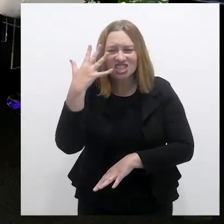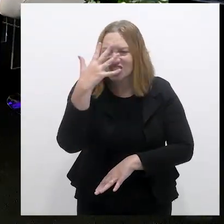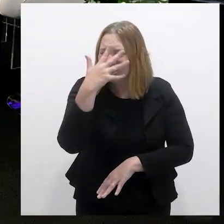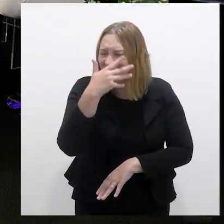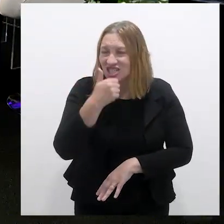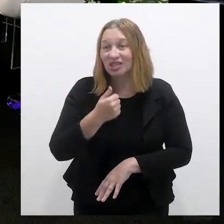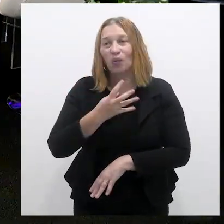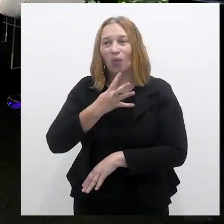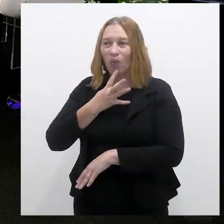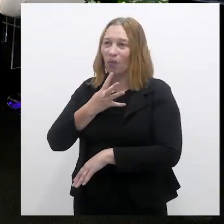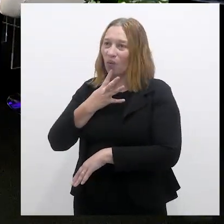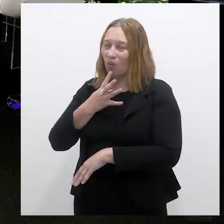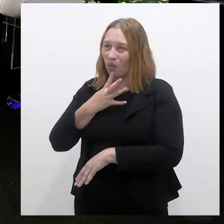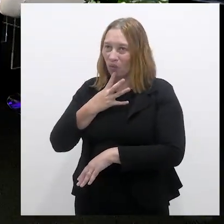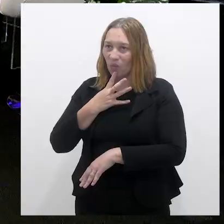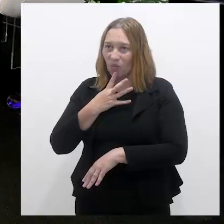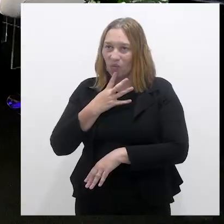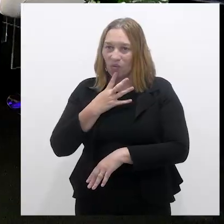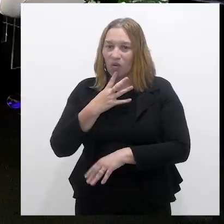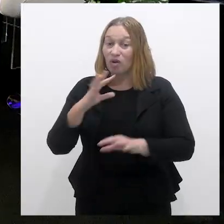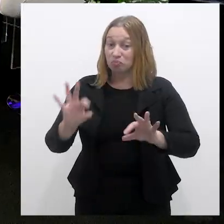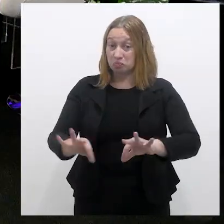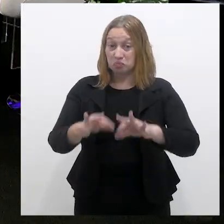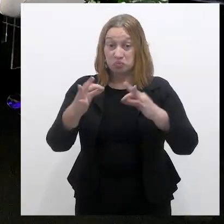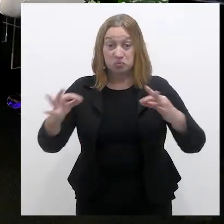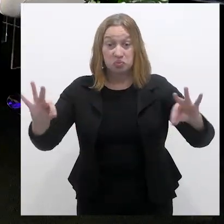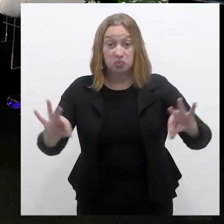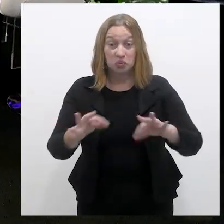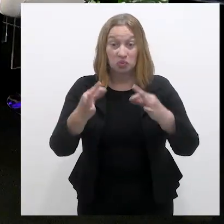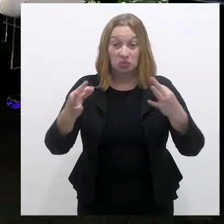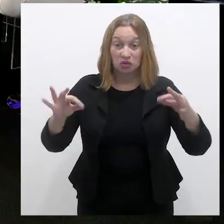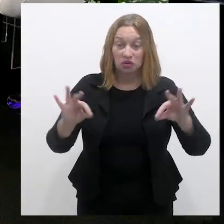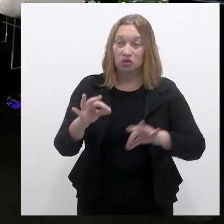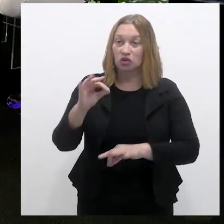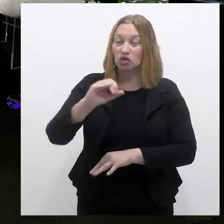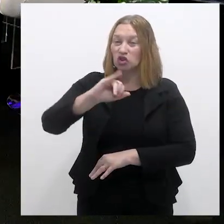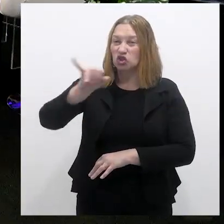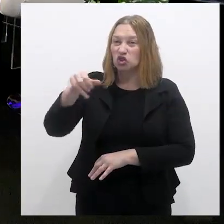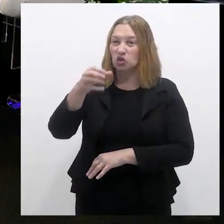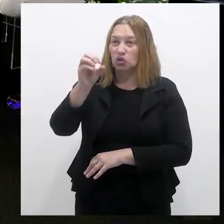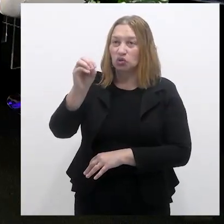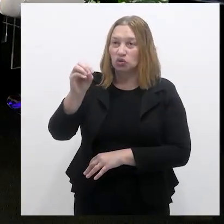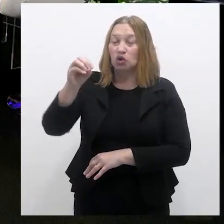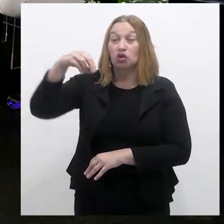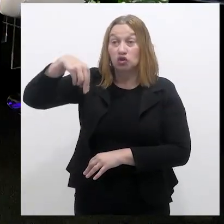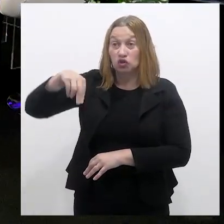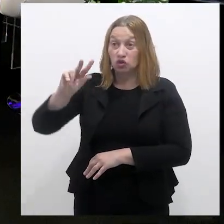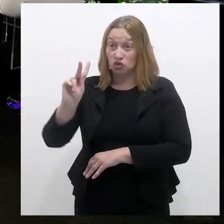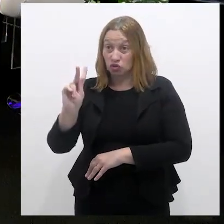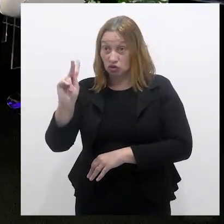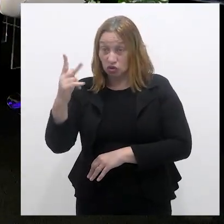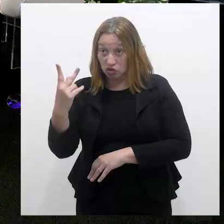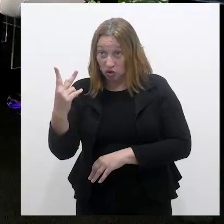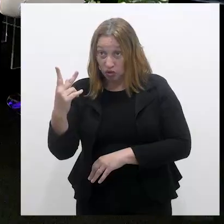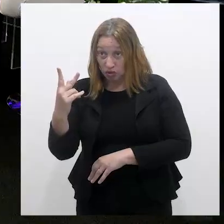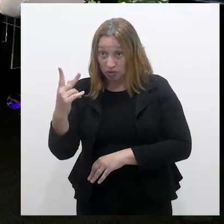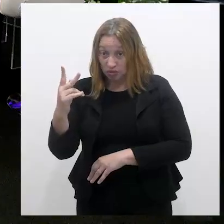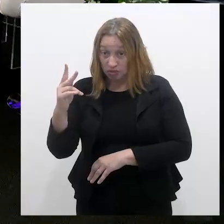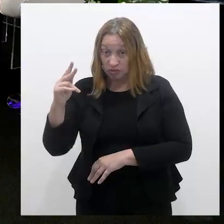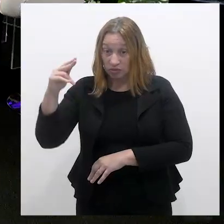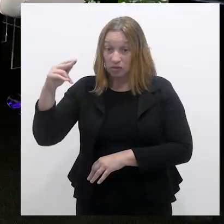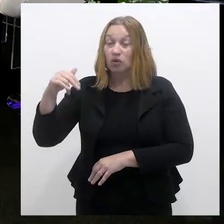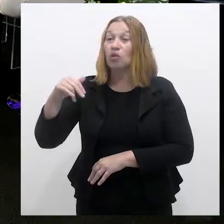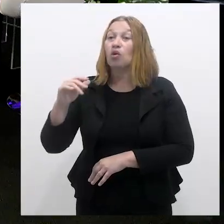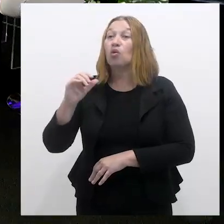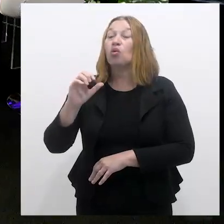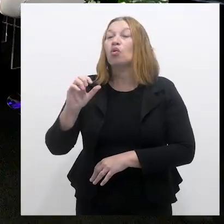mais lindas que eu conheço, que é um concerto de John Williams. É ou não é, maestro? Uma das coisas mais lindas